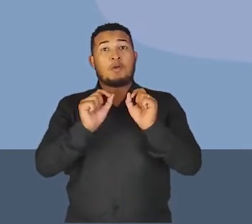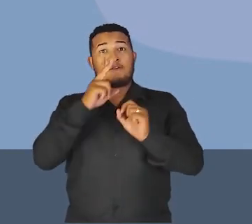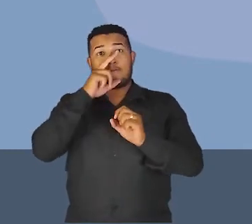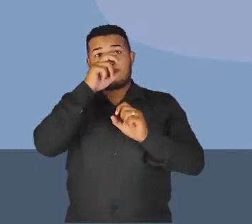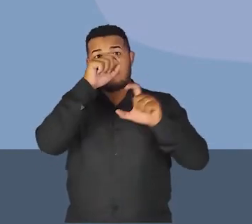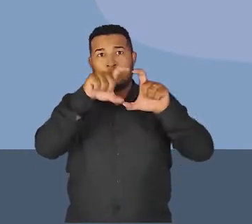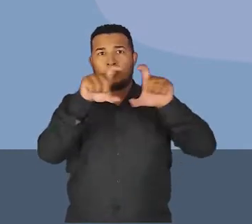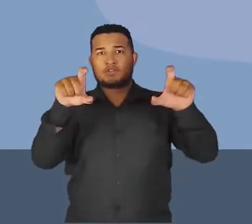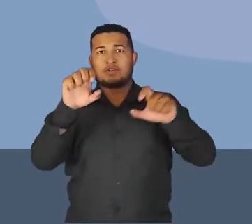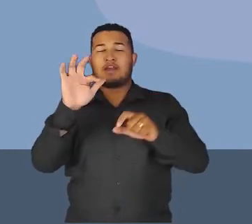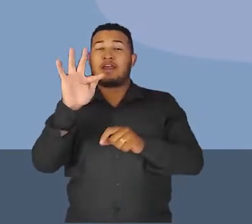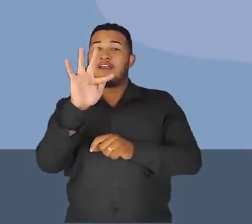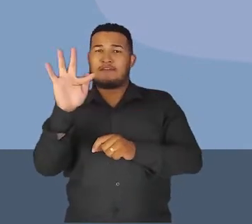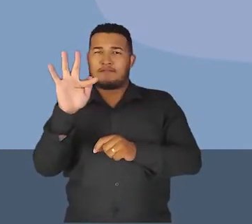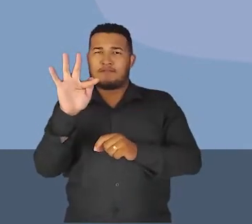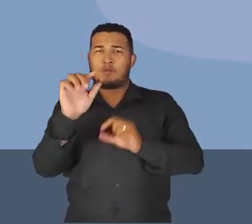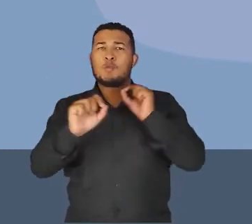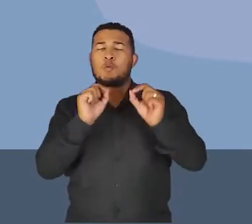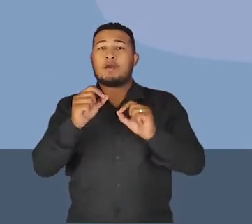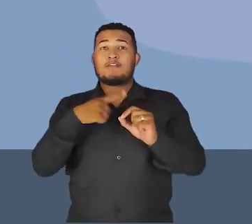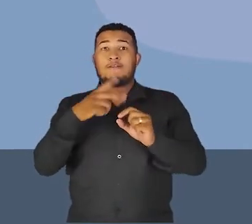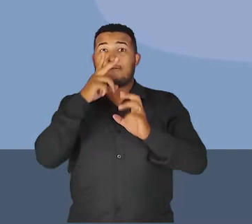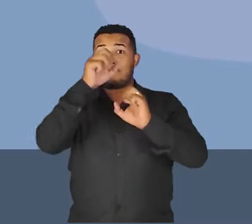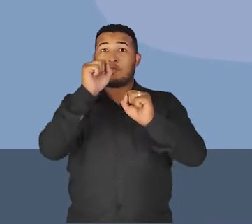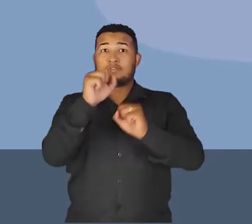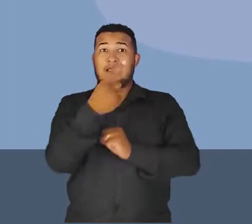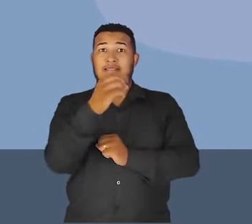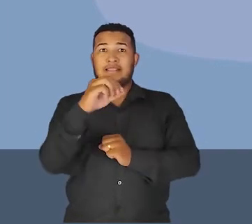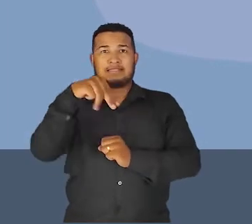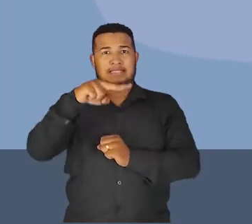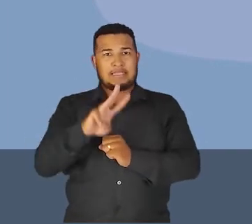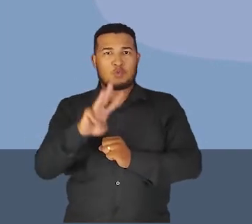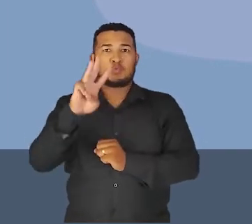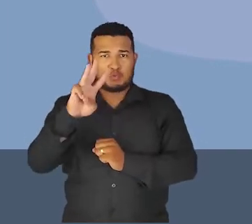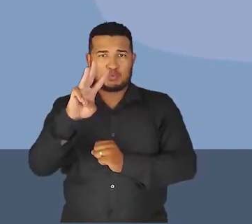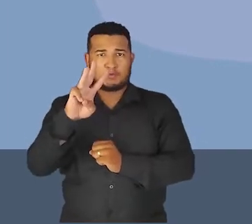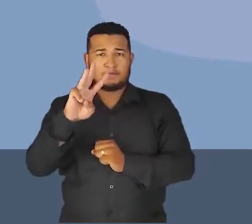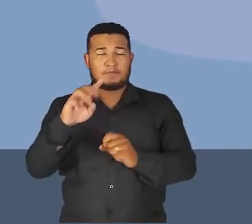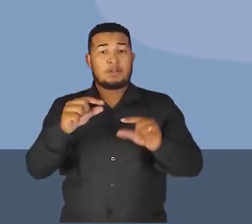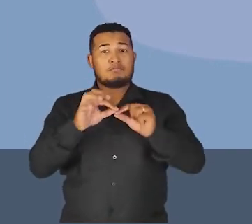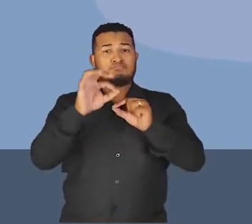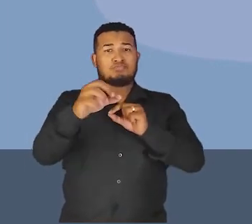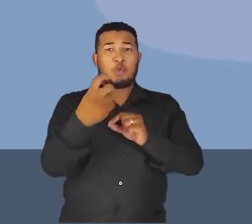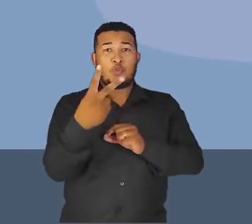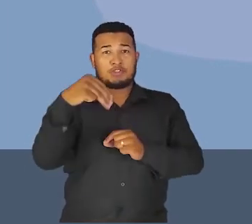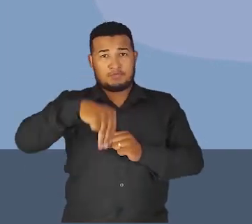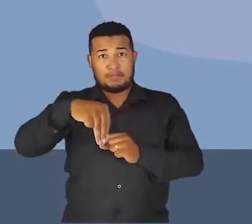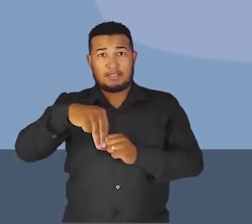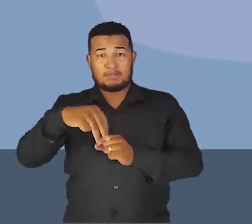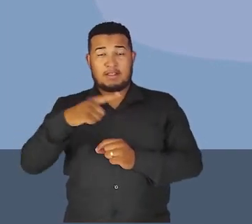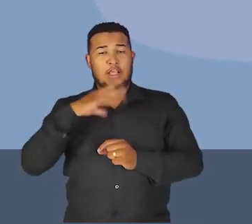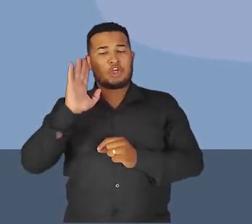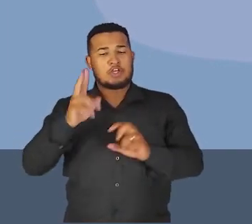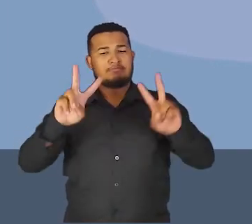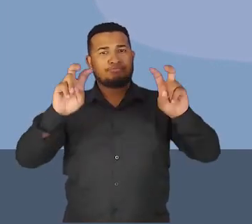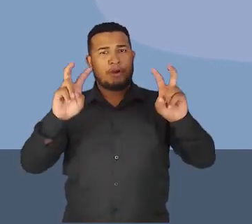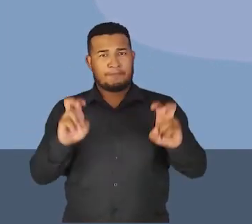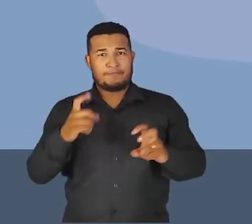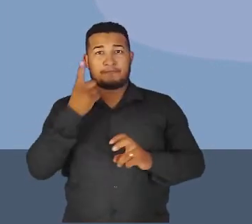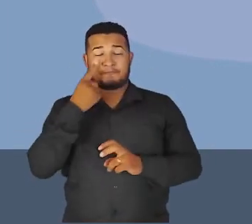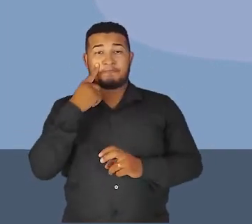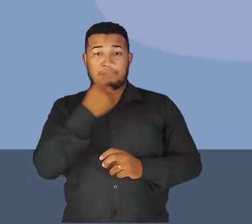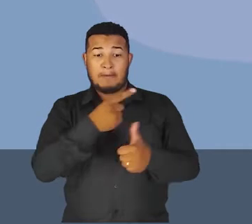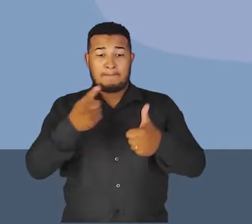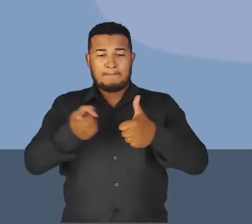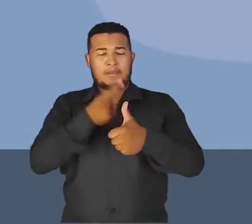de intensidade 10 newtons, num deslocamento de 2 metros, nos casos indicados abaixo. Então vamos lá ao